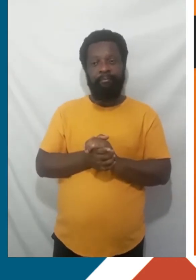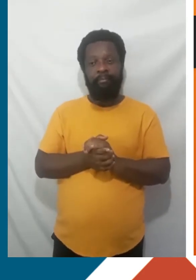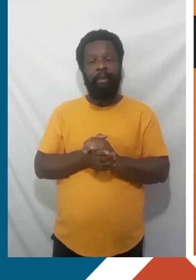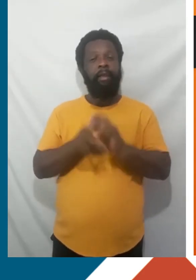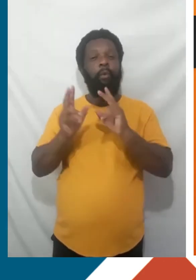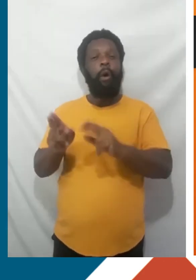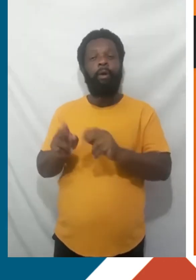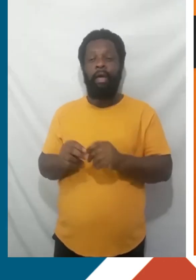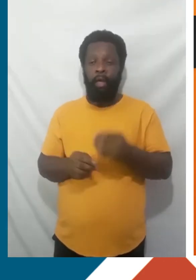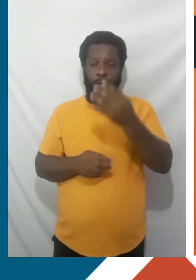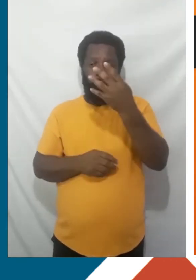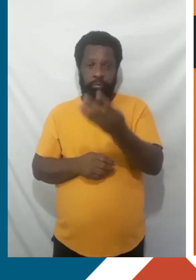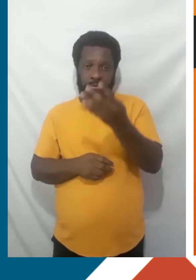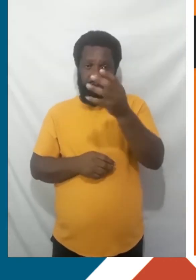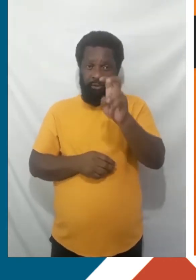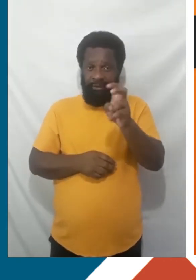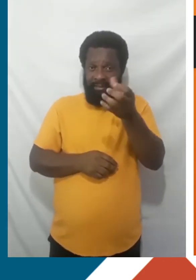que é igual a